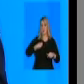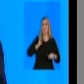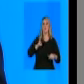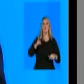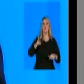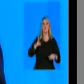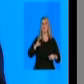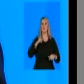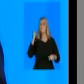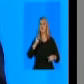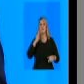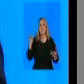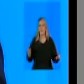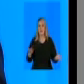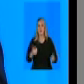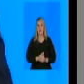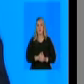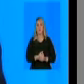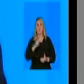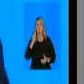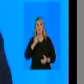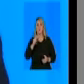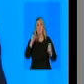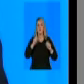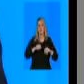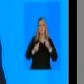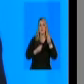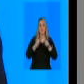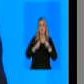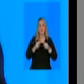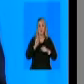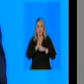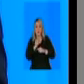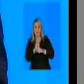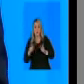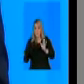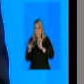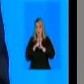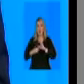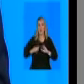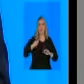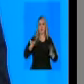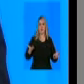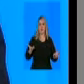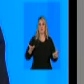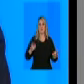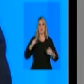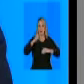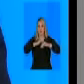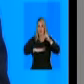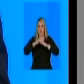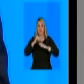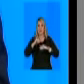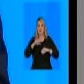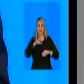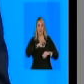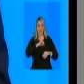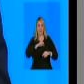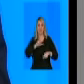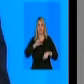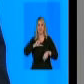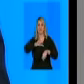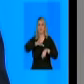como dar certo. Eles não têm condições, muitas vezes, de tomar conta da própria vida. São profissionais que estão com salários